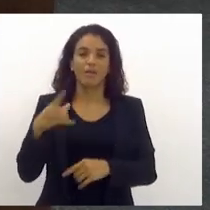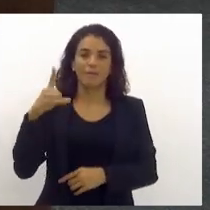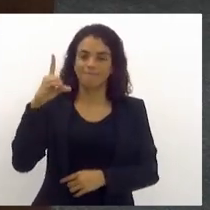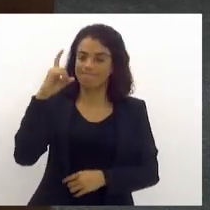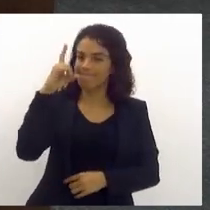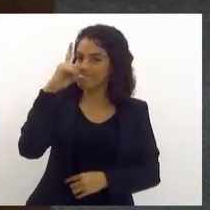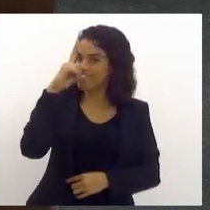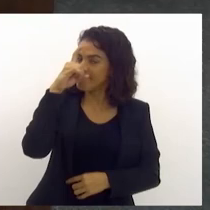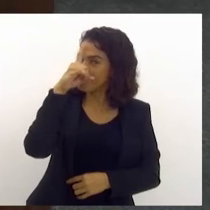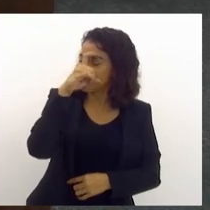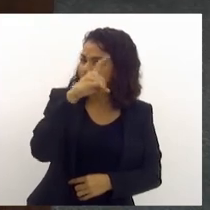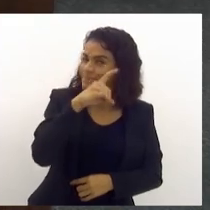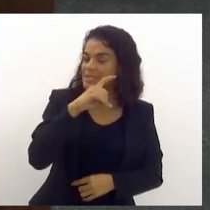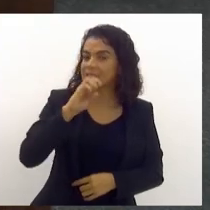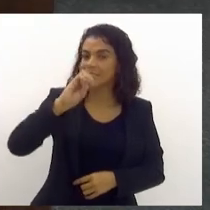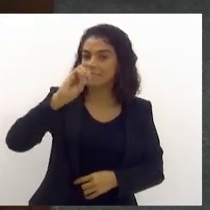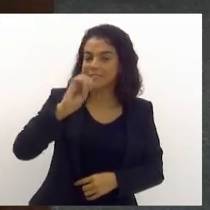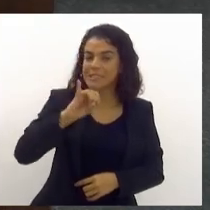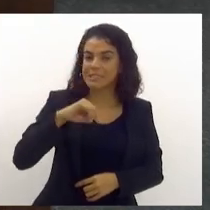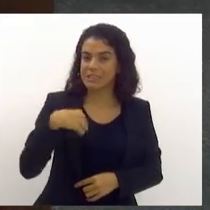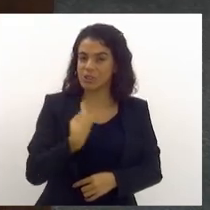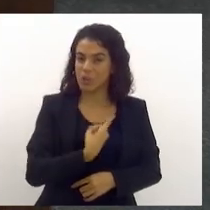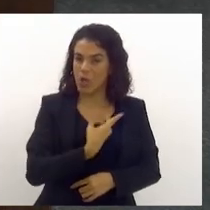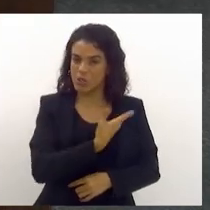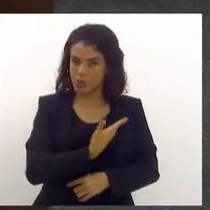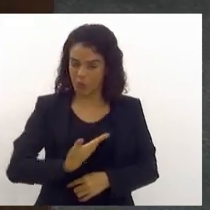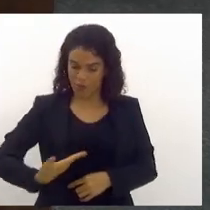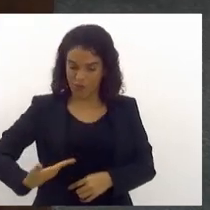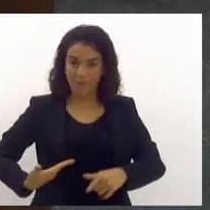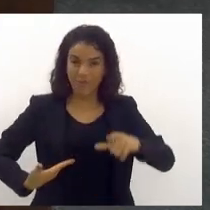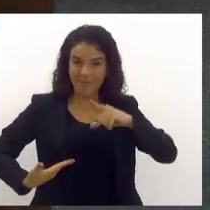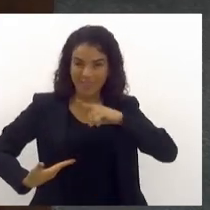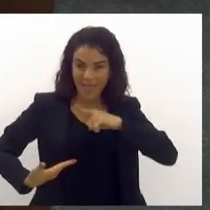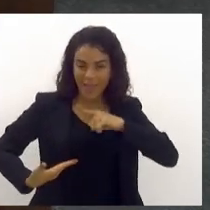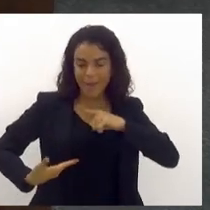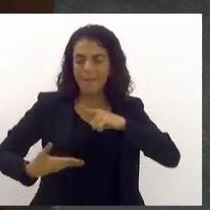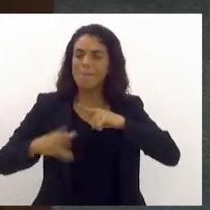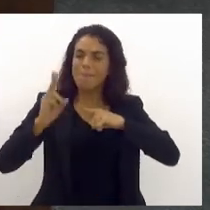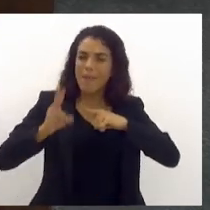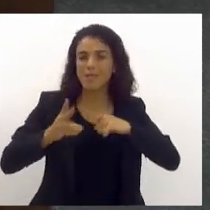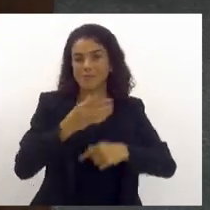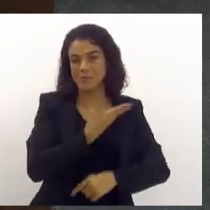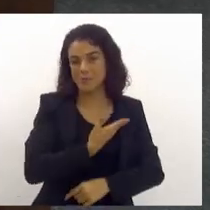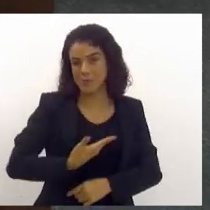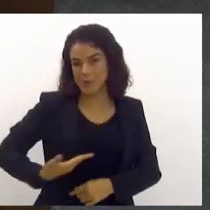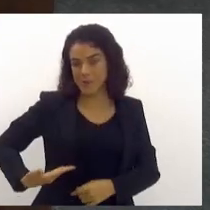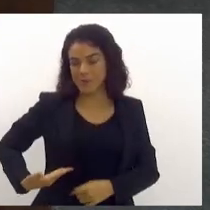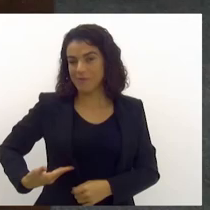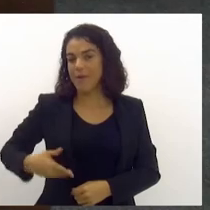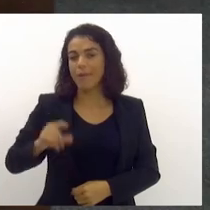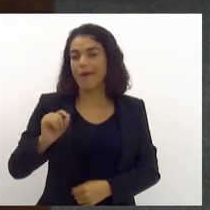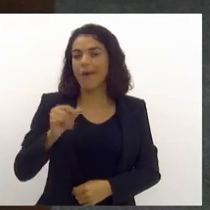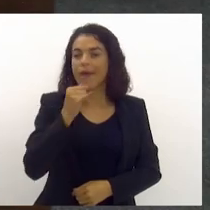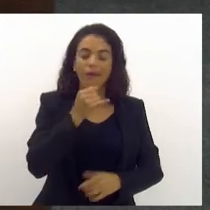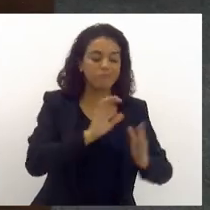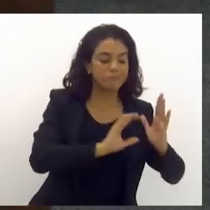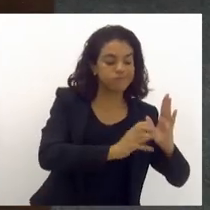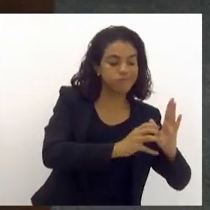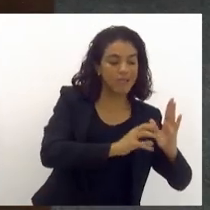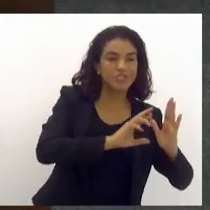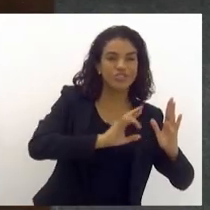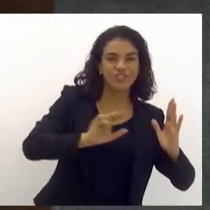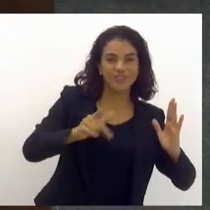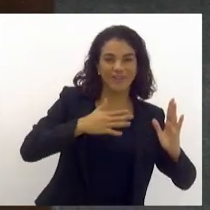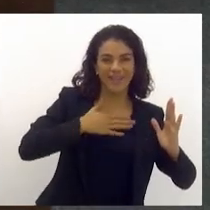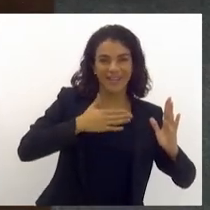Dificilmente, se nós tivéssemos um governo, mesmo que esse governo fosse ideologicamente diferente do que